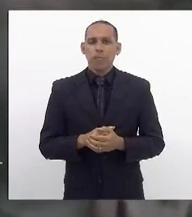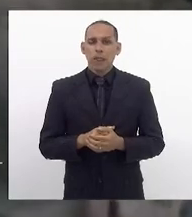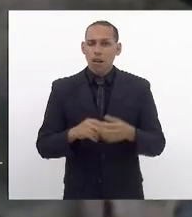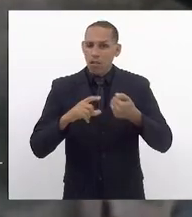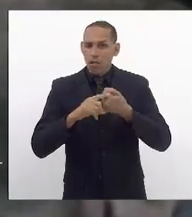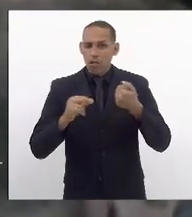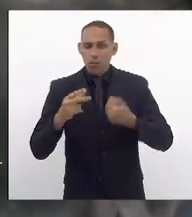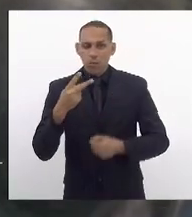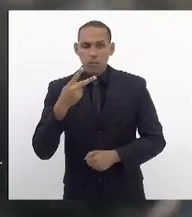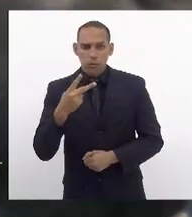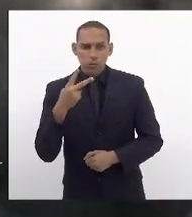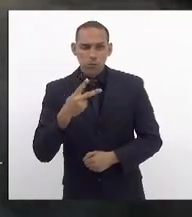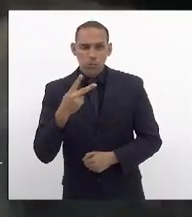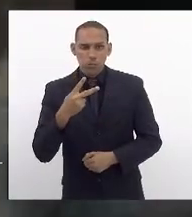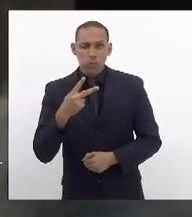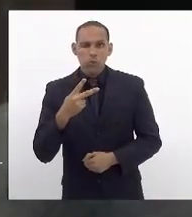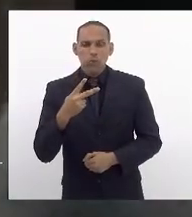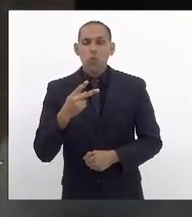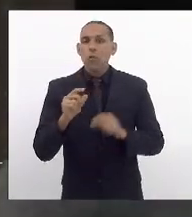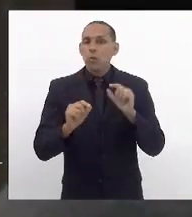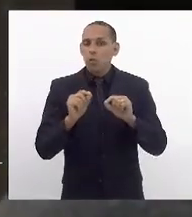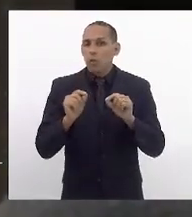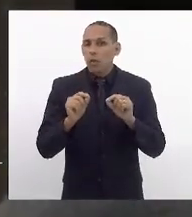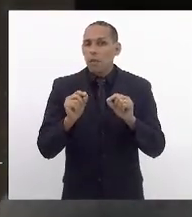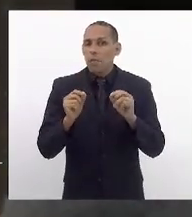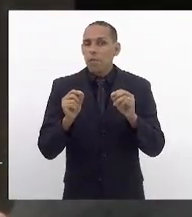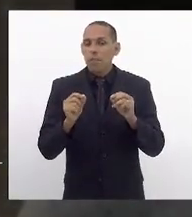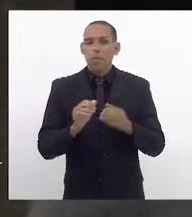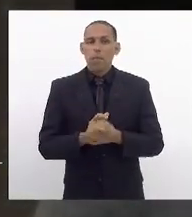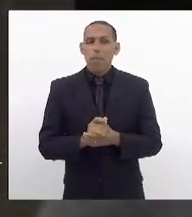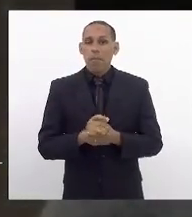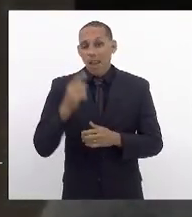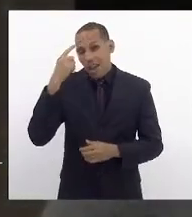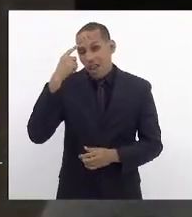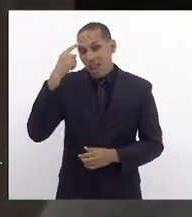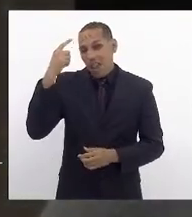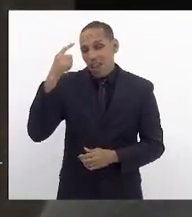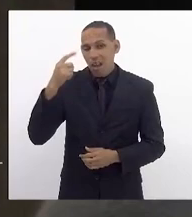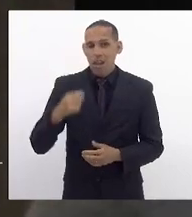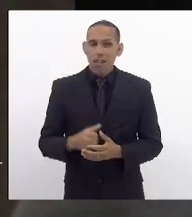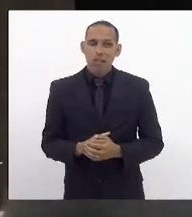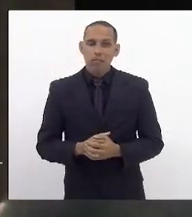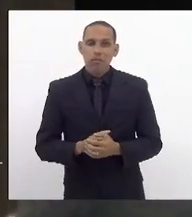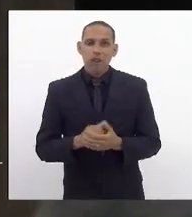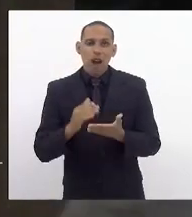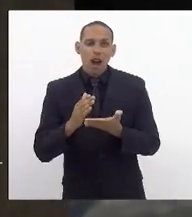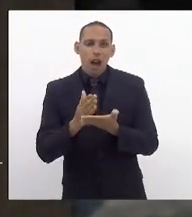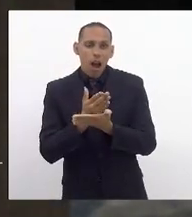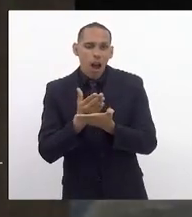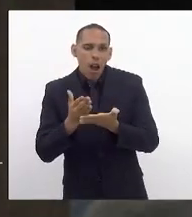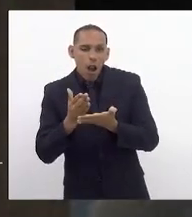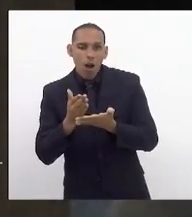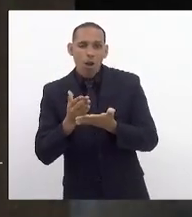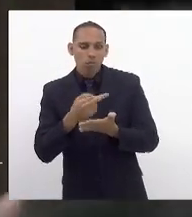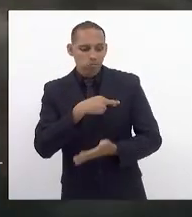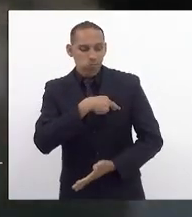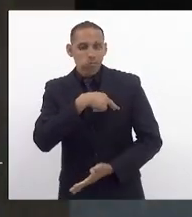artigo 2º foi justamente pressupondo que algumas